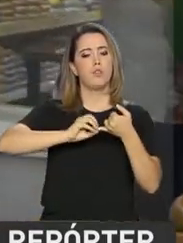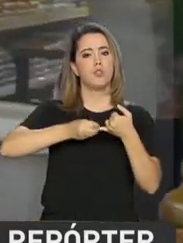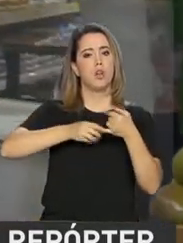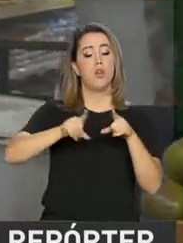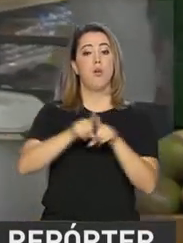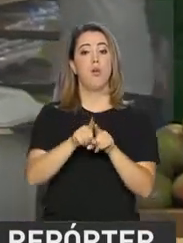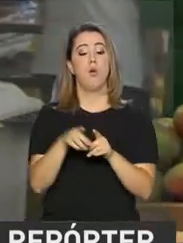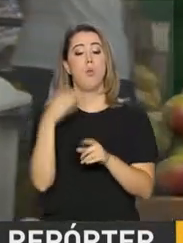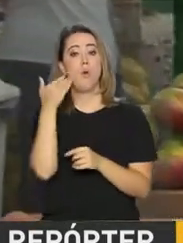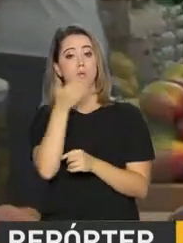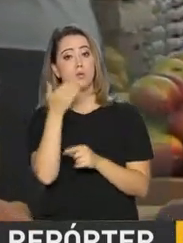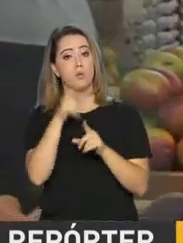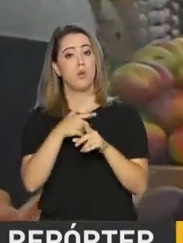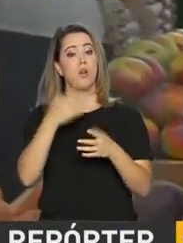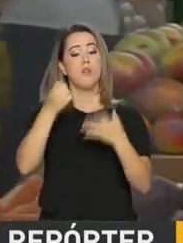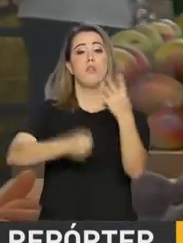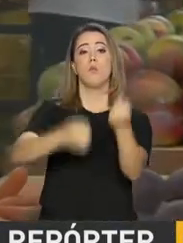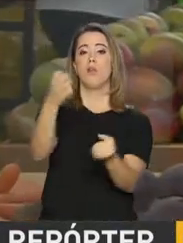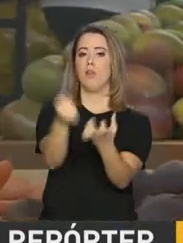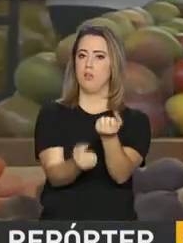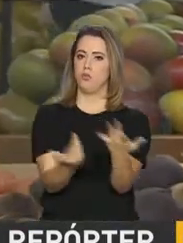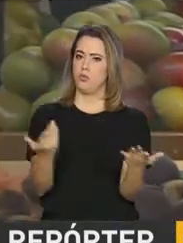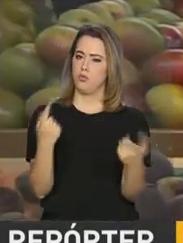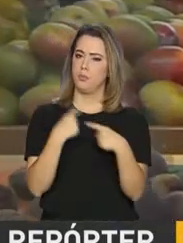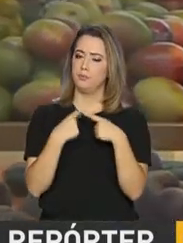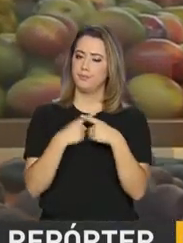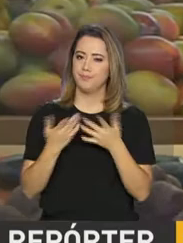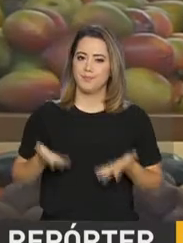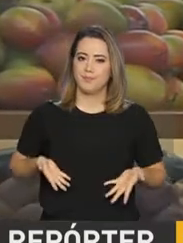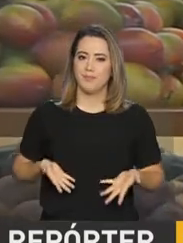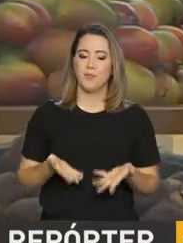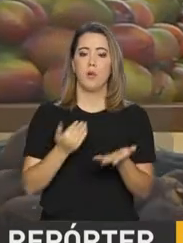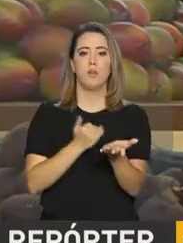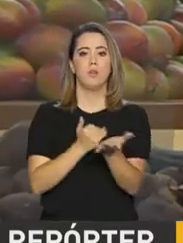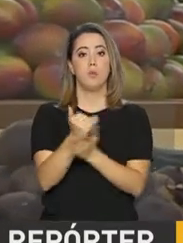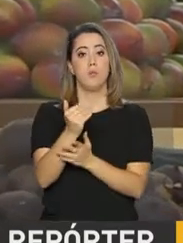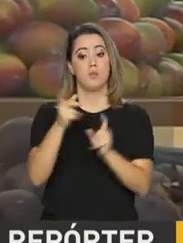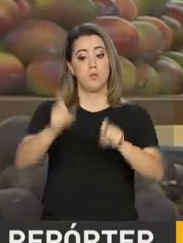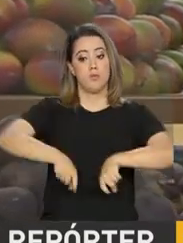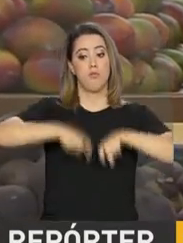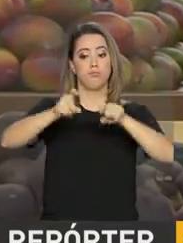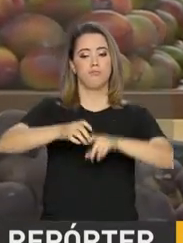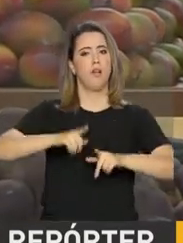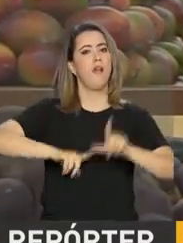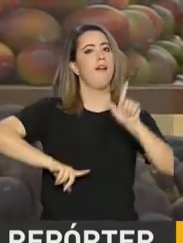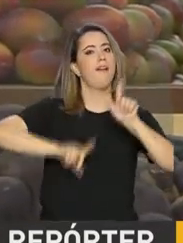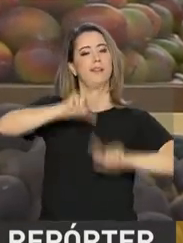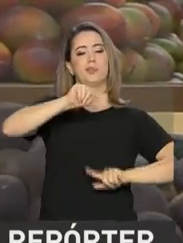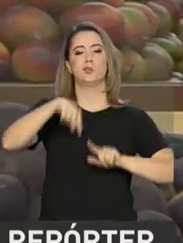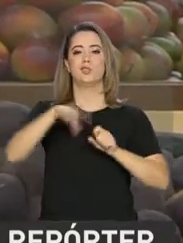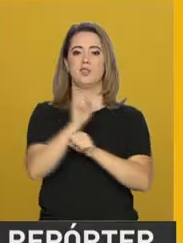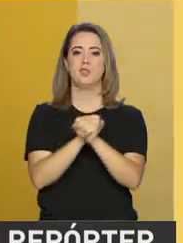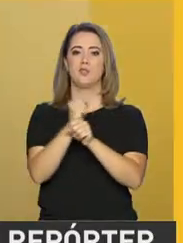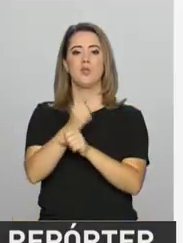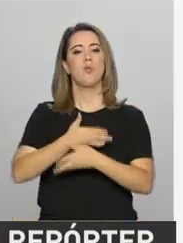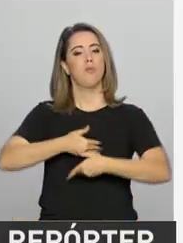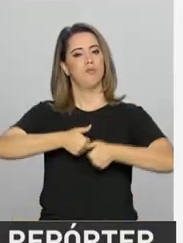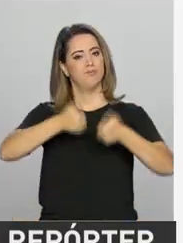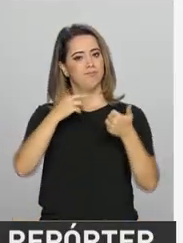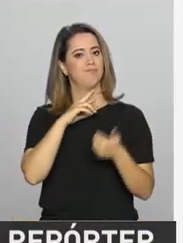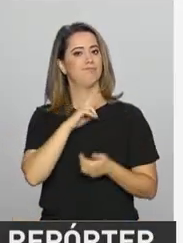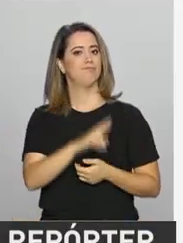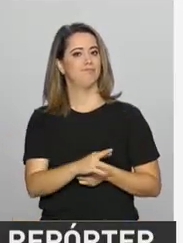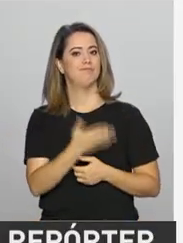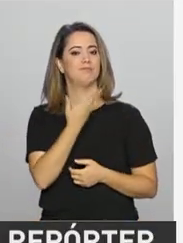leite segundo o ibge o início da colheita da safra agrícola recorde deste ano ajudou no resultado o ibge